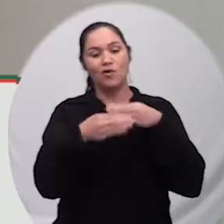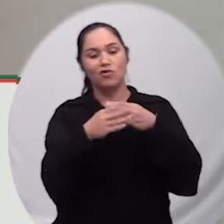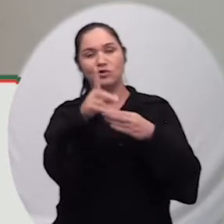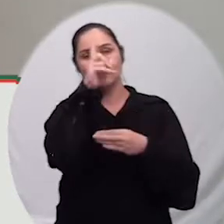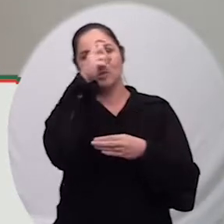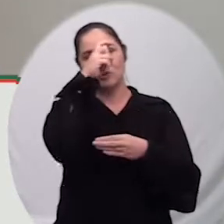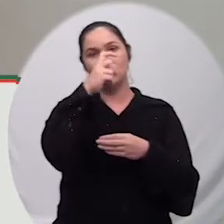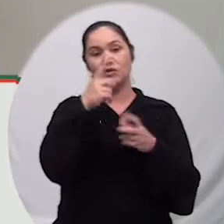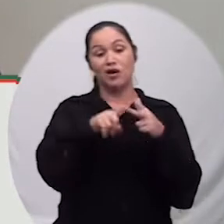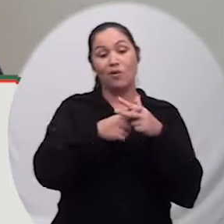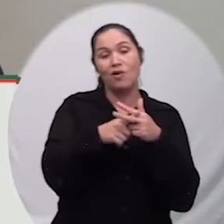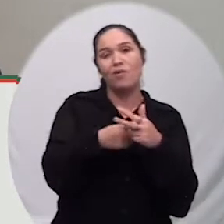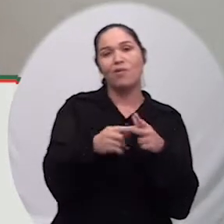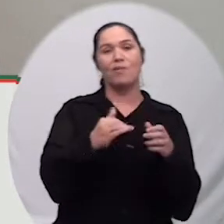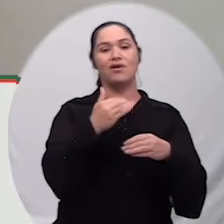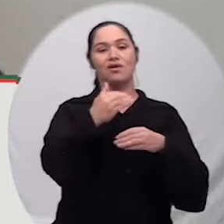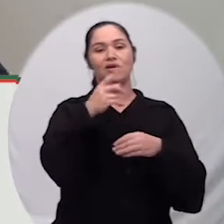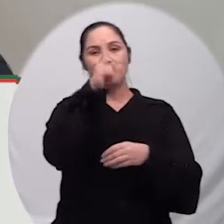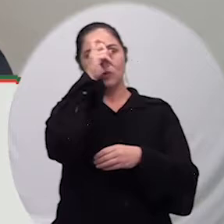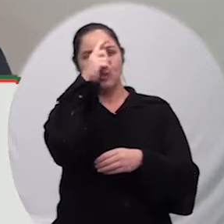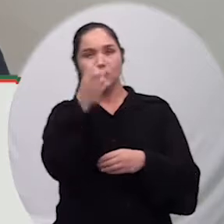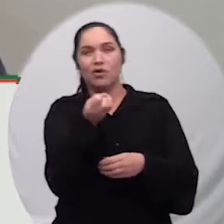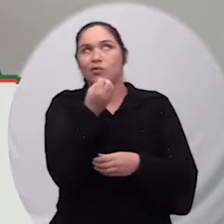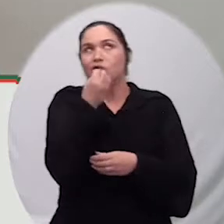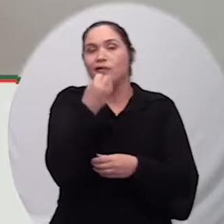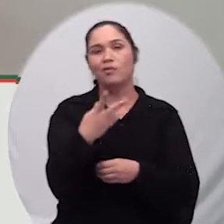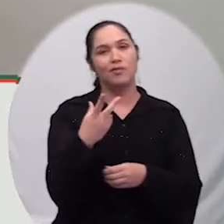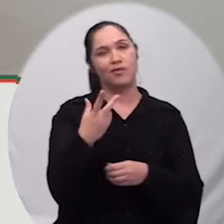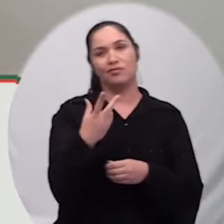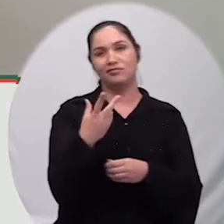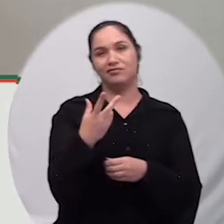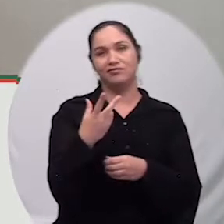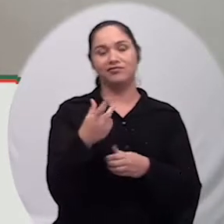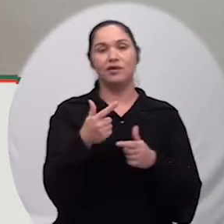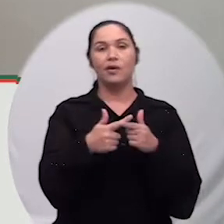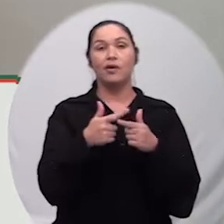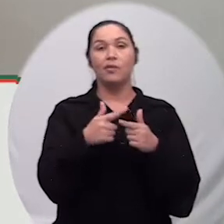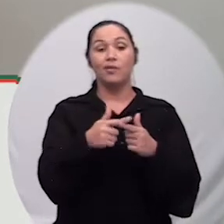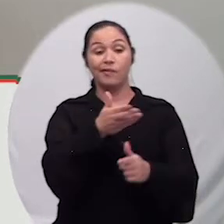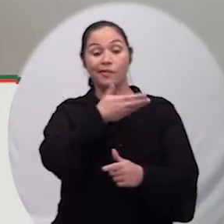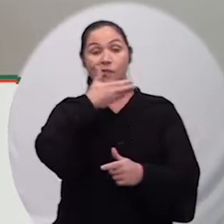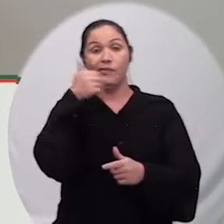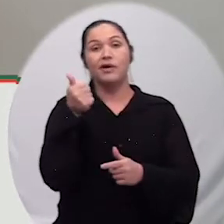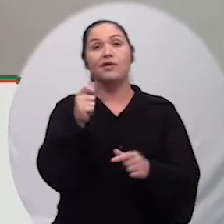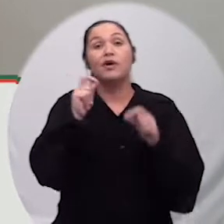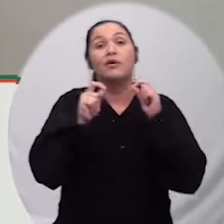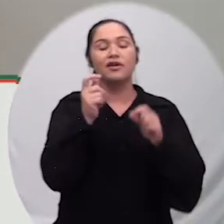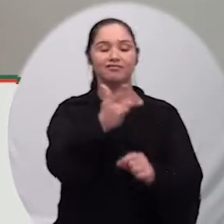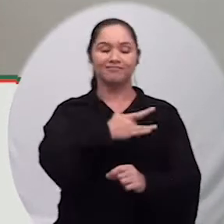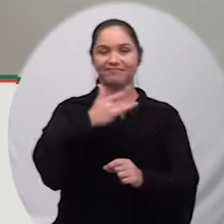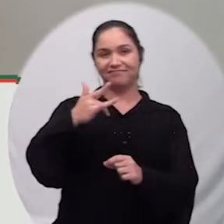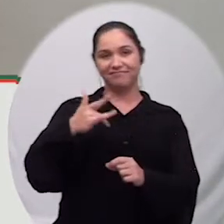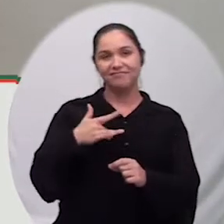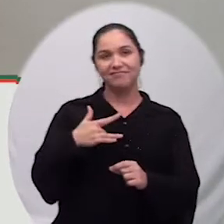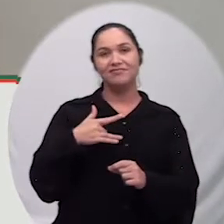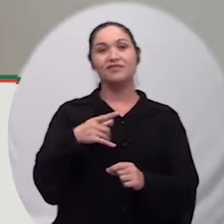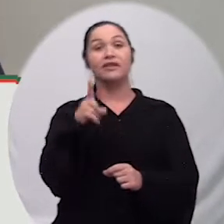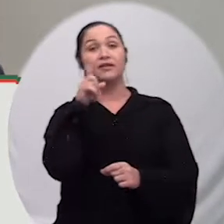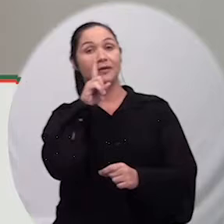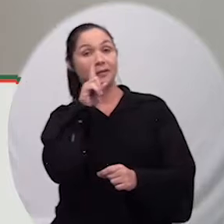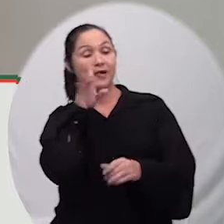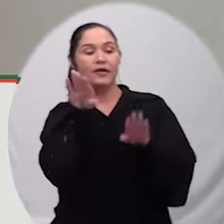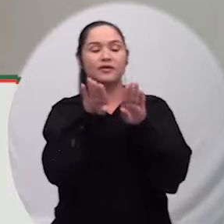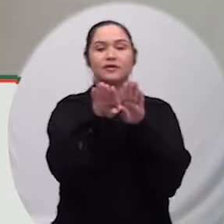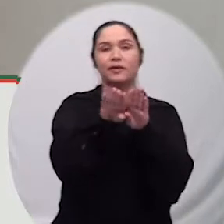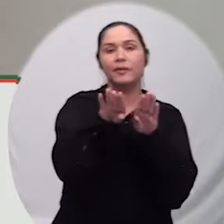daquele hospital, equipamentos, né, de primeiro mundo, o quanto vai melhorar a saúde das nossas mães,